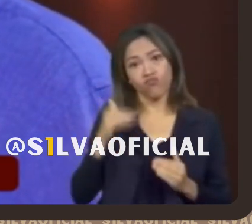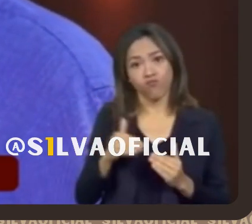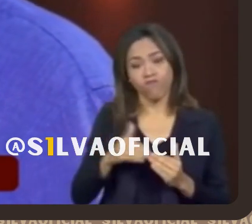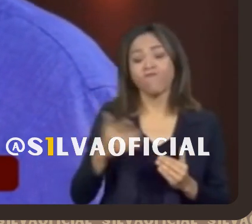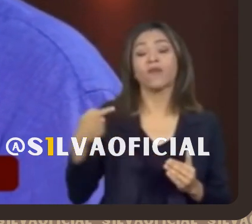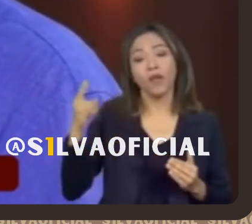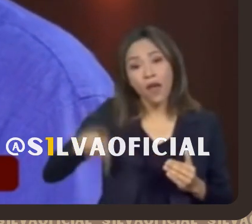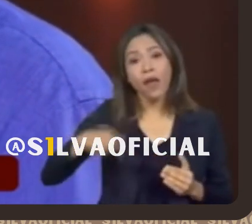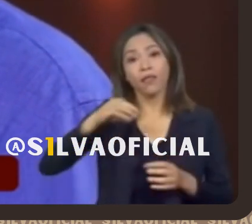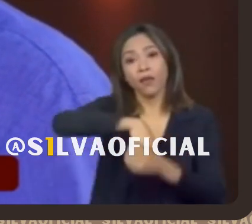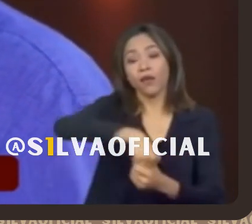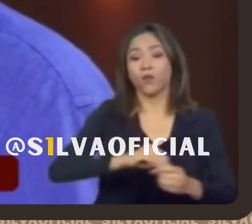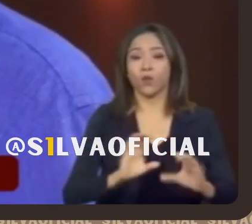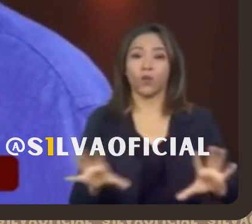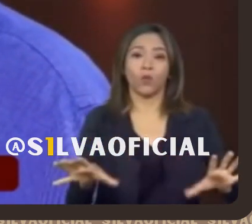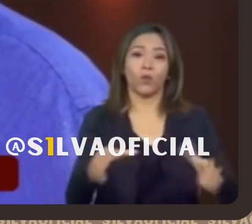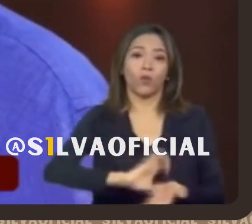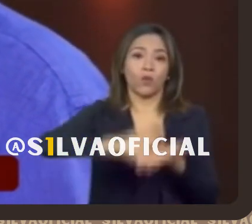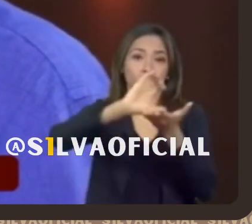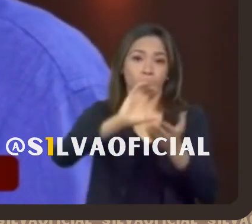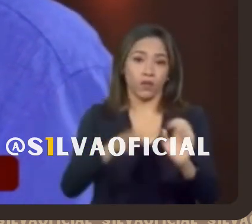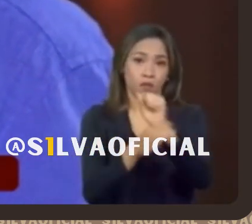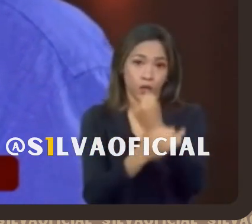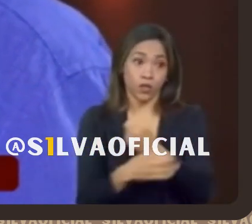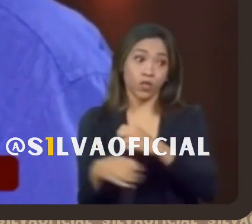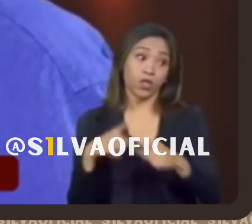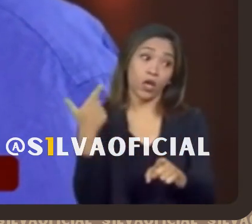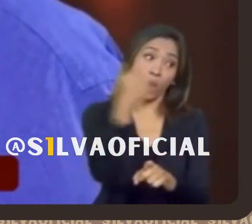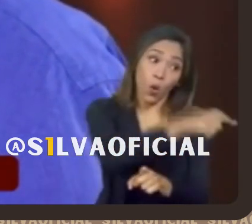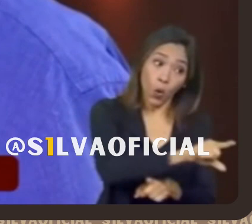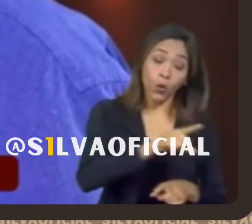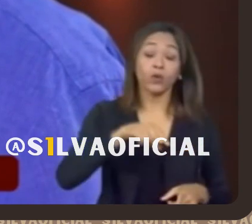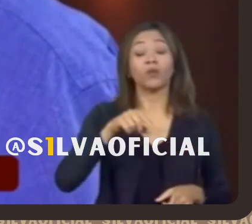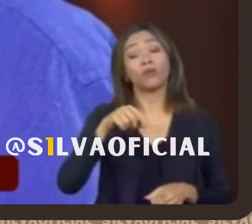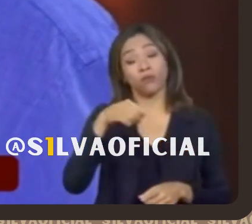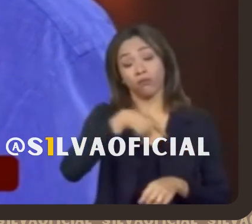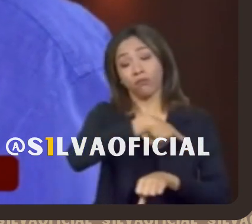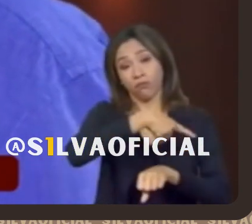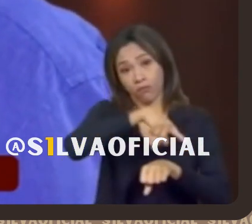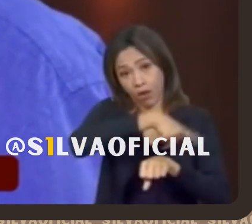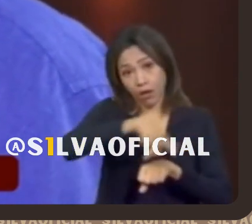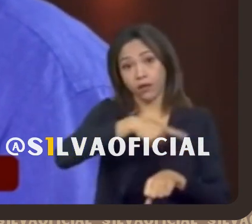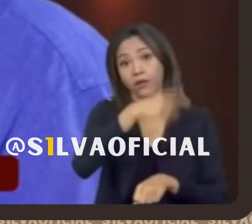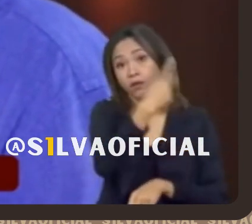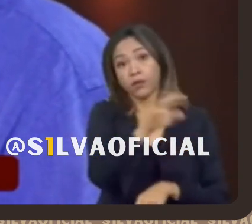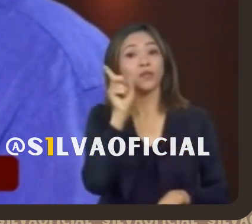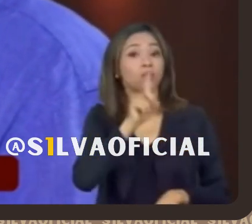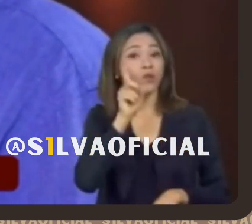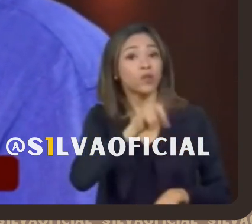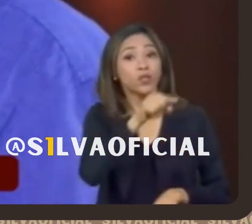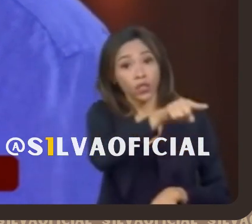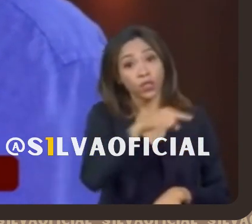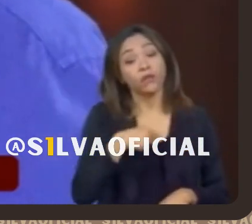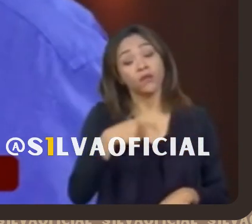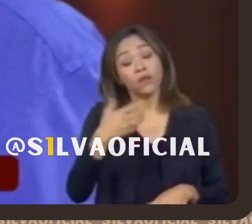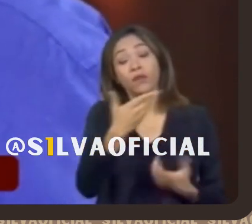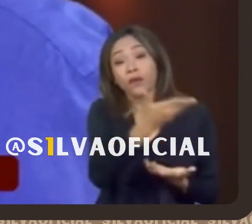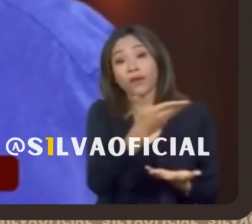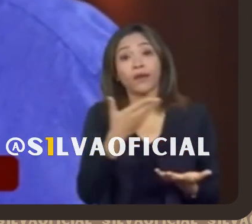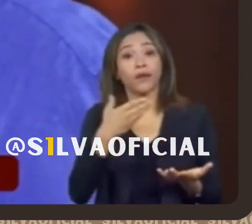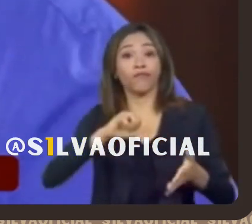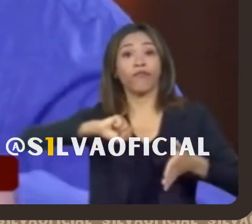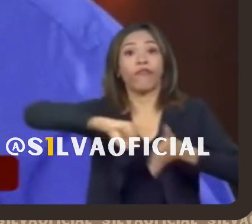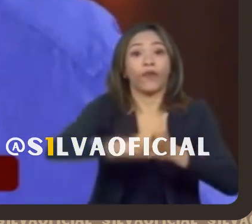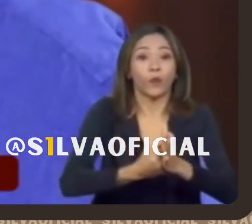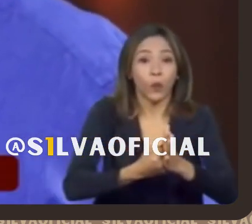sabe teve o direito de vetar e vetou que fo os Estados Unidos quer dizer isso é incompreensível sim não é admissível por isso que nós brigamos para mudar a